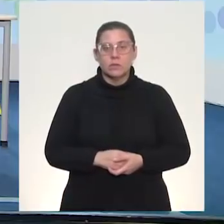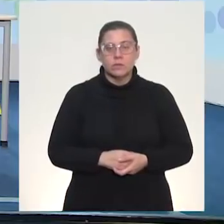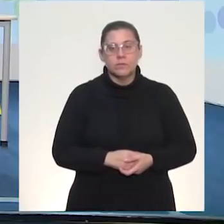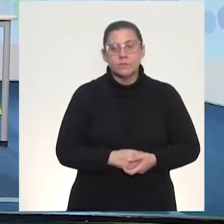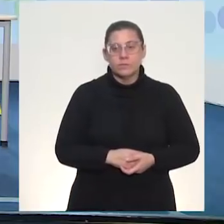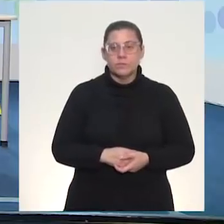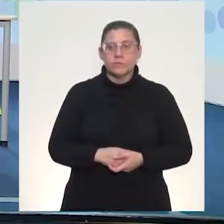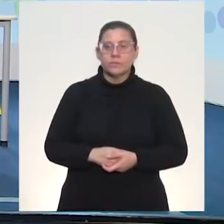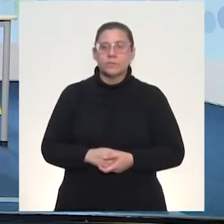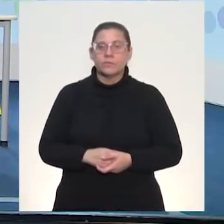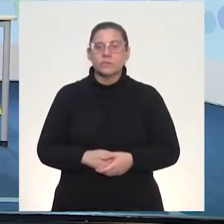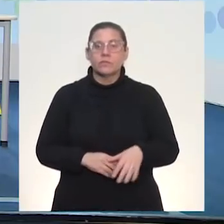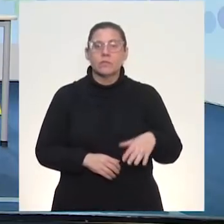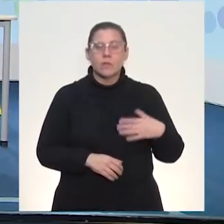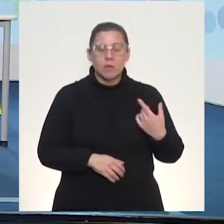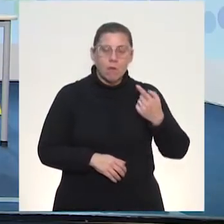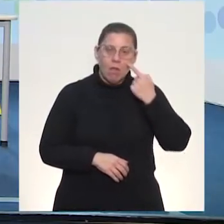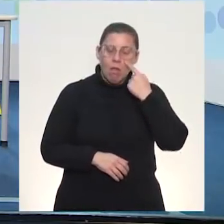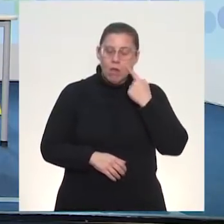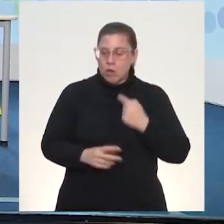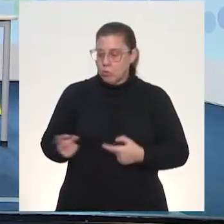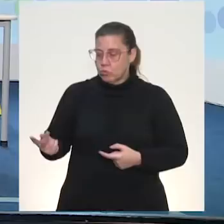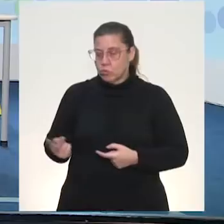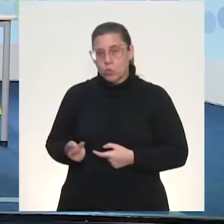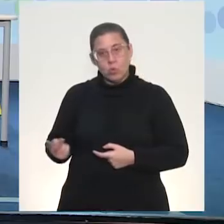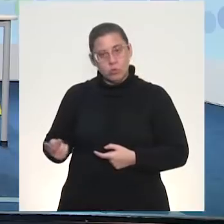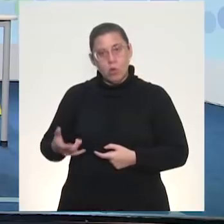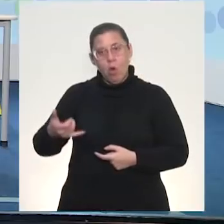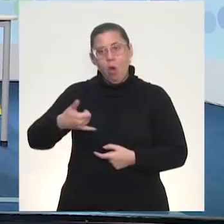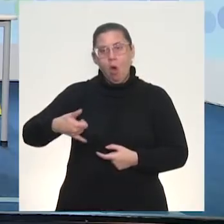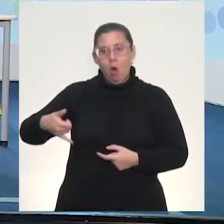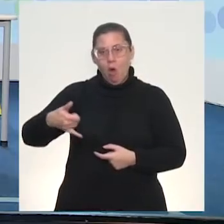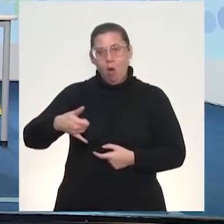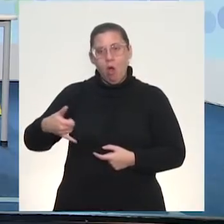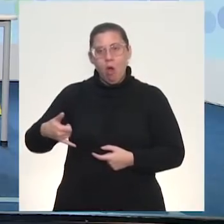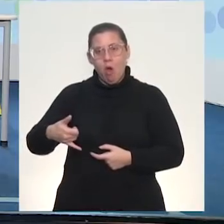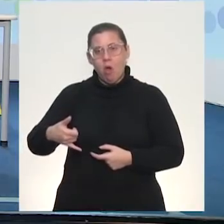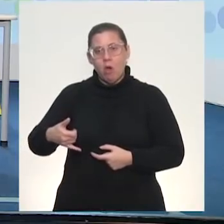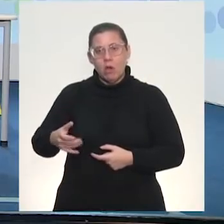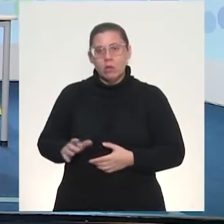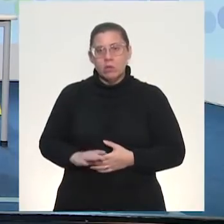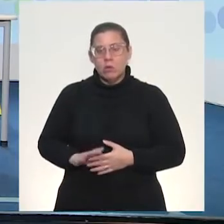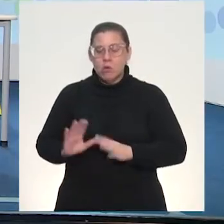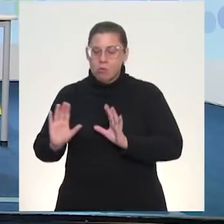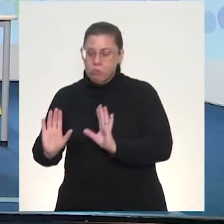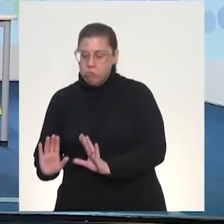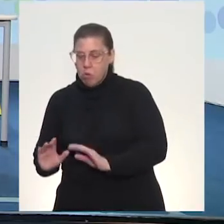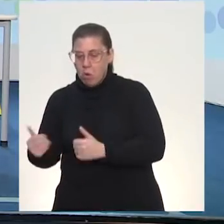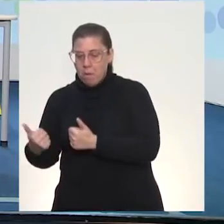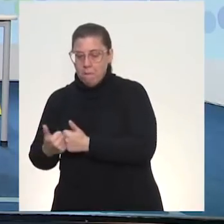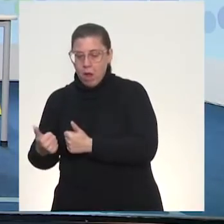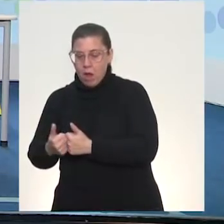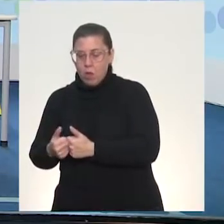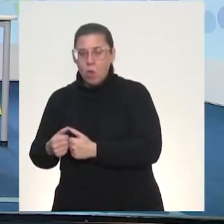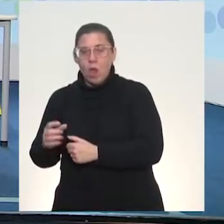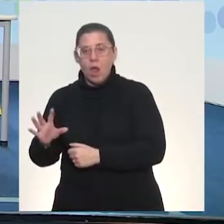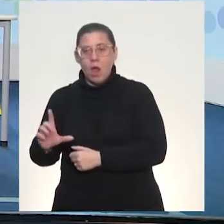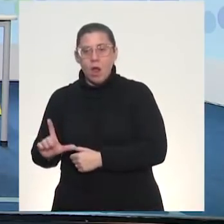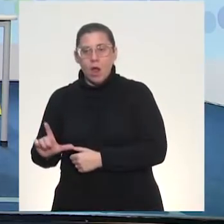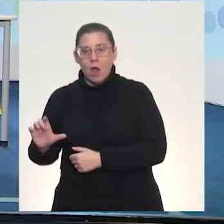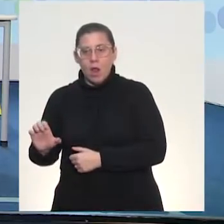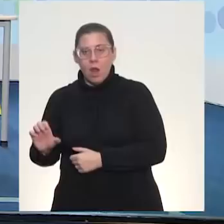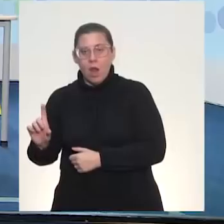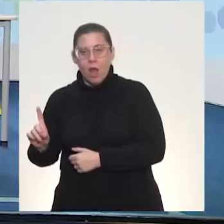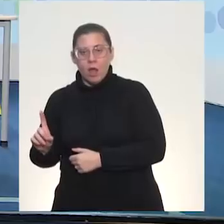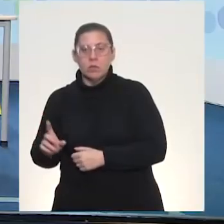de de óleo. óleo. Então aqui a gente tem aí óleo nas duas, na mesma quantidade, mas uma está próxima à lâmpada LED e outra próxima à lâmpada incandescente.